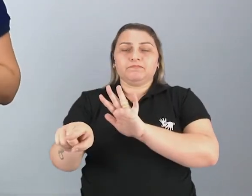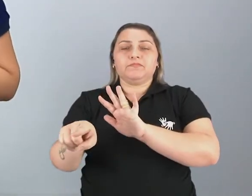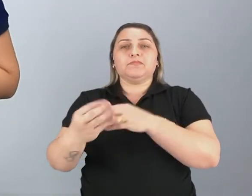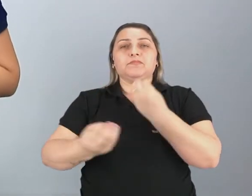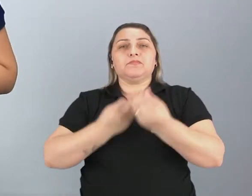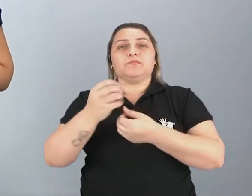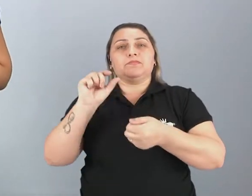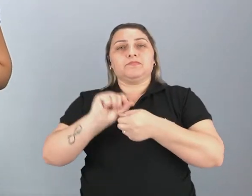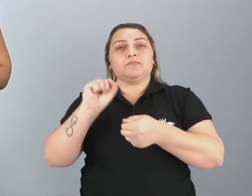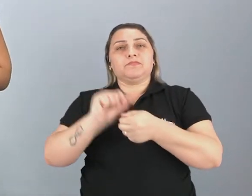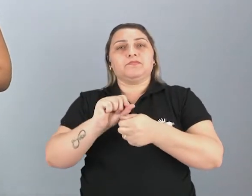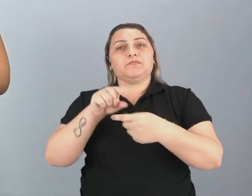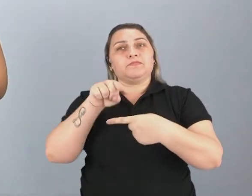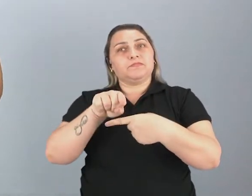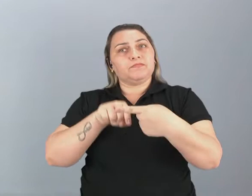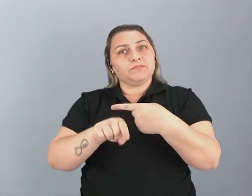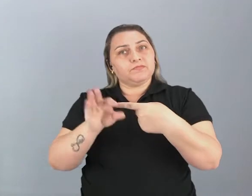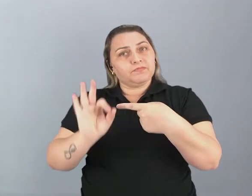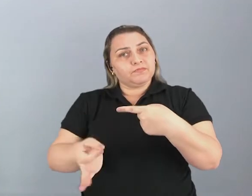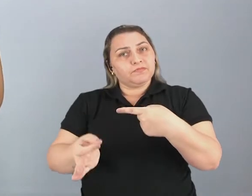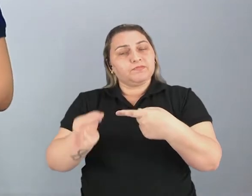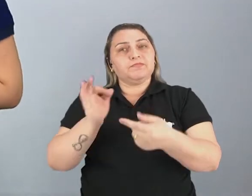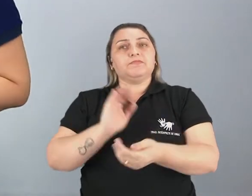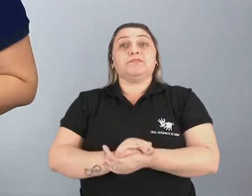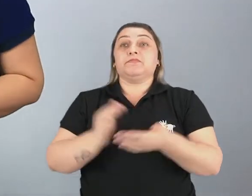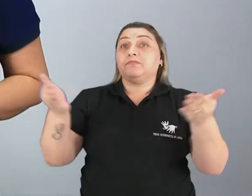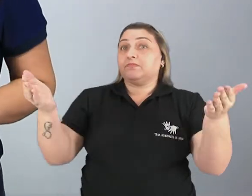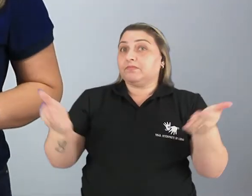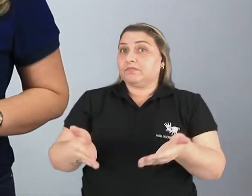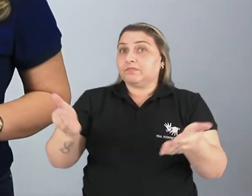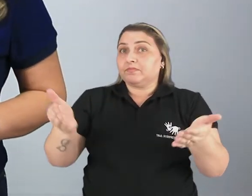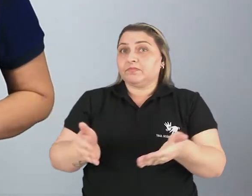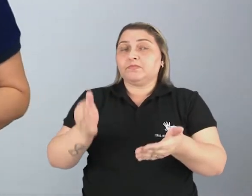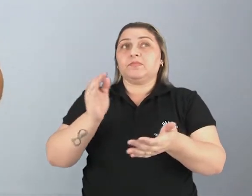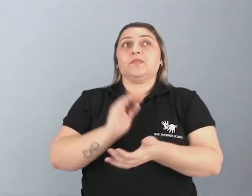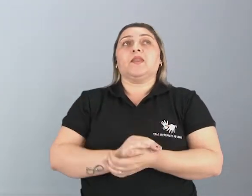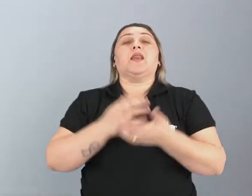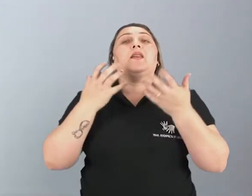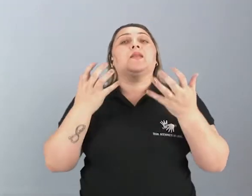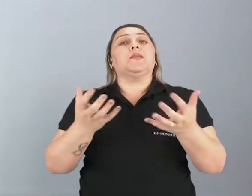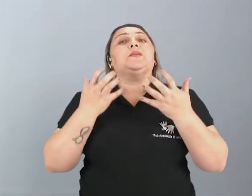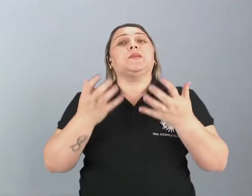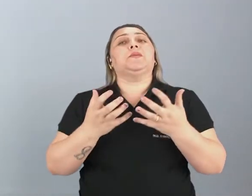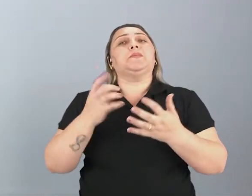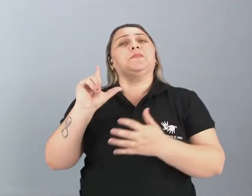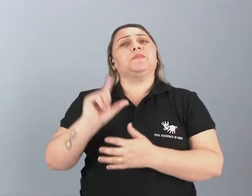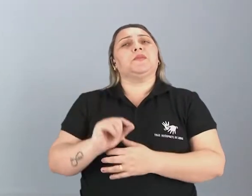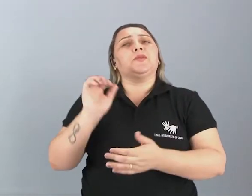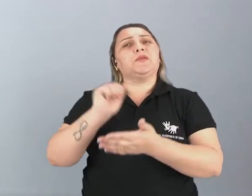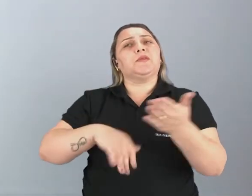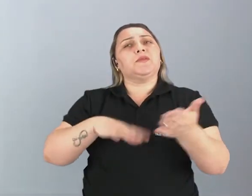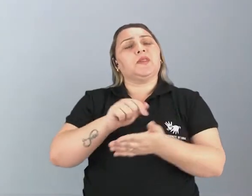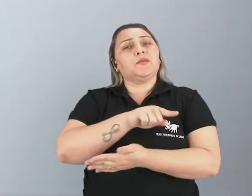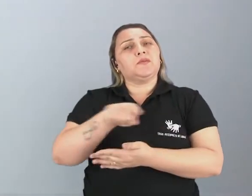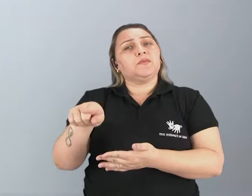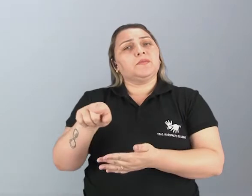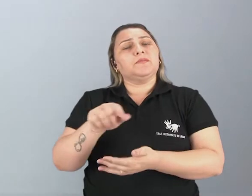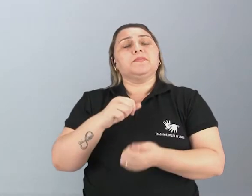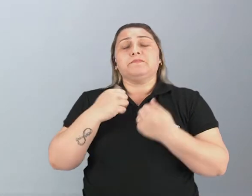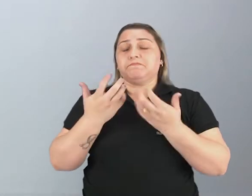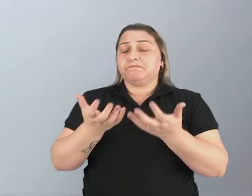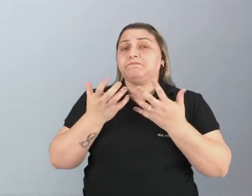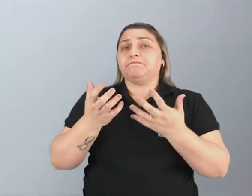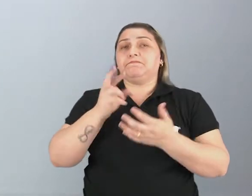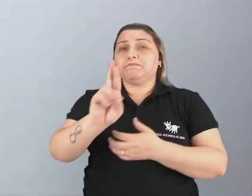vocês como fazer essas divisões, né? E agora eu quero fazer uma pequena atividadezinha com vocês. Quero